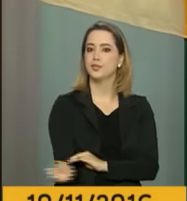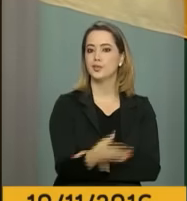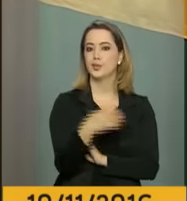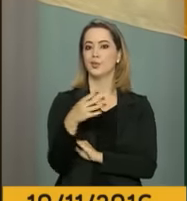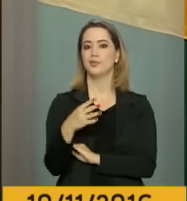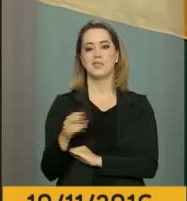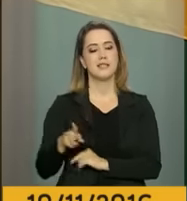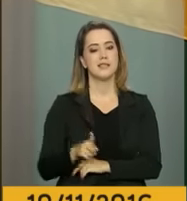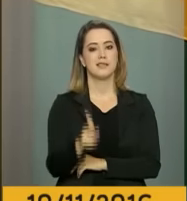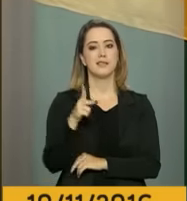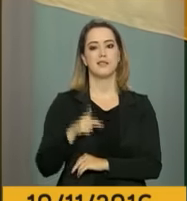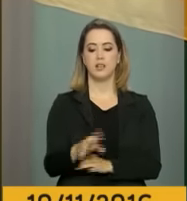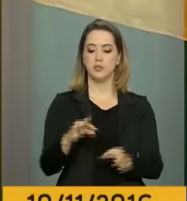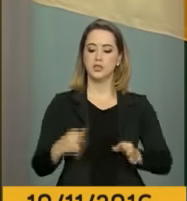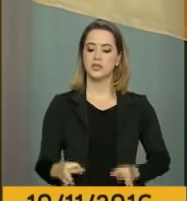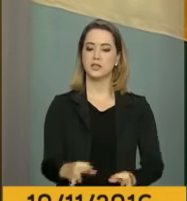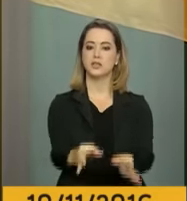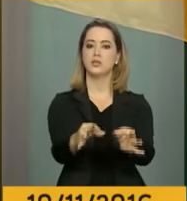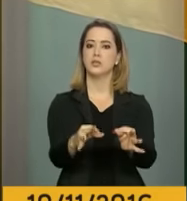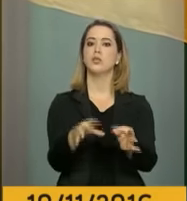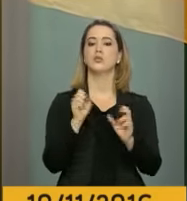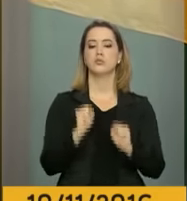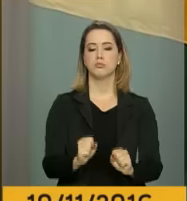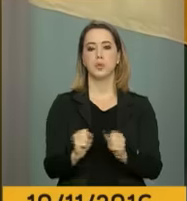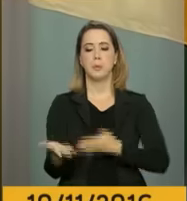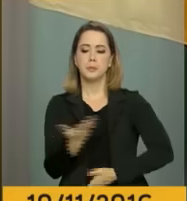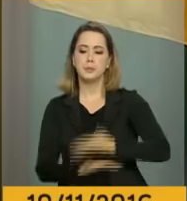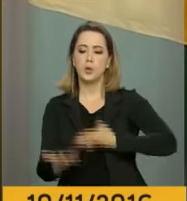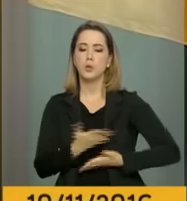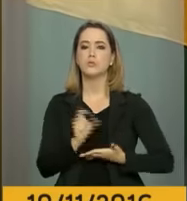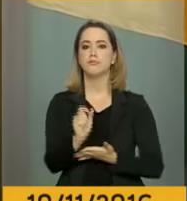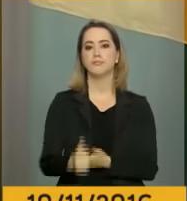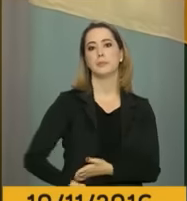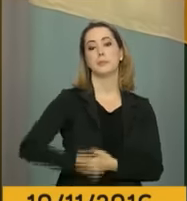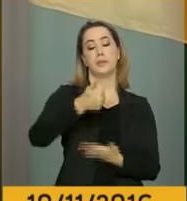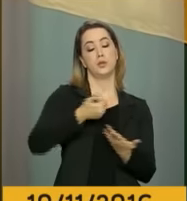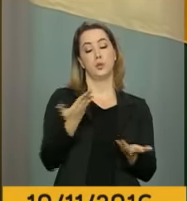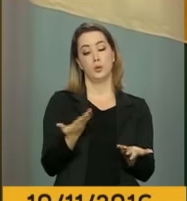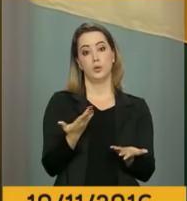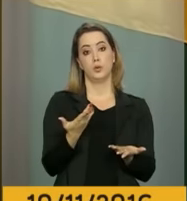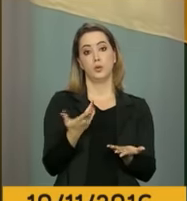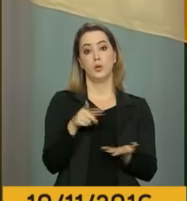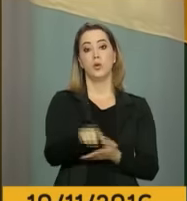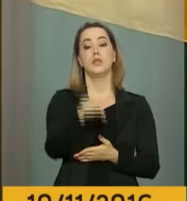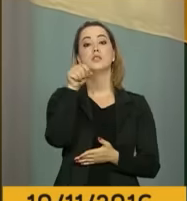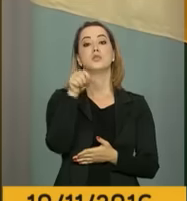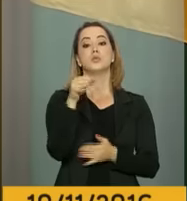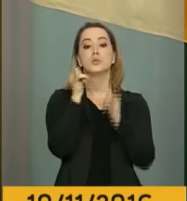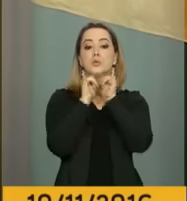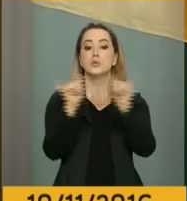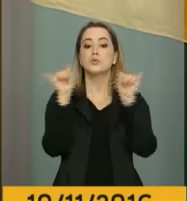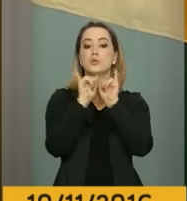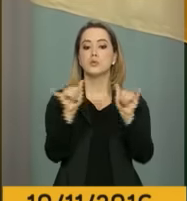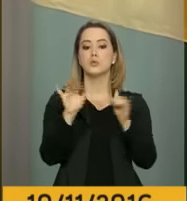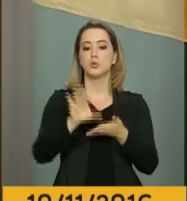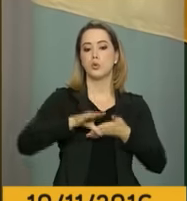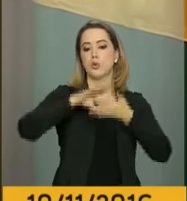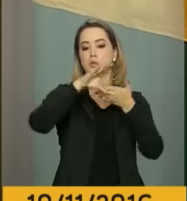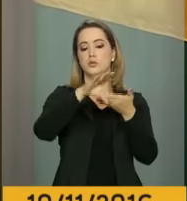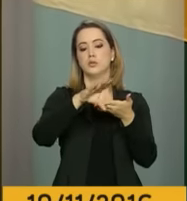modernas e sempre mais competitivas. Portanto, a decisão, Kassab, de relançar o